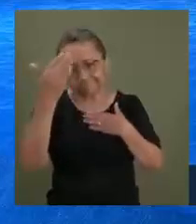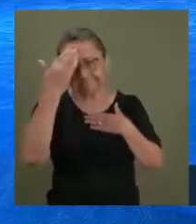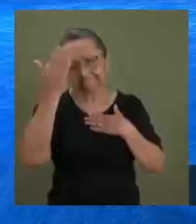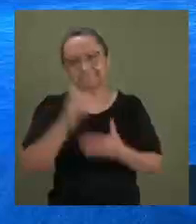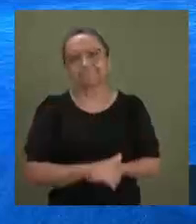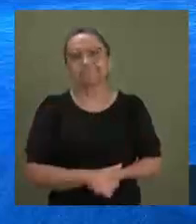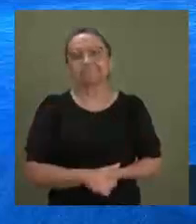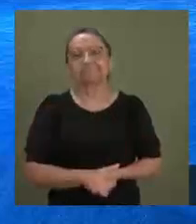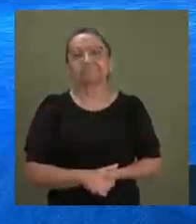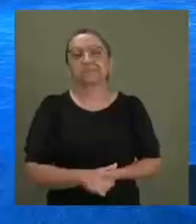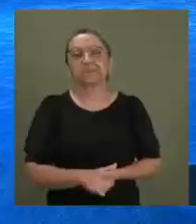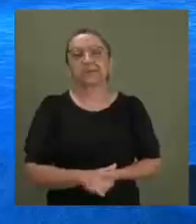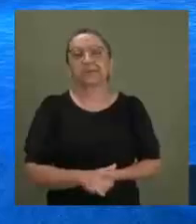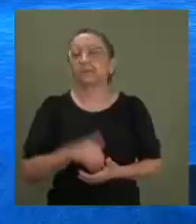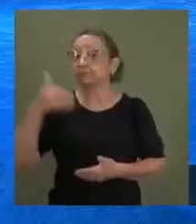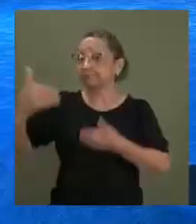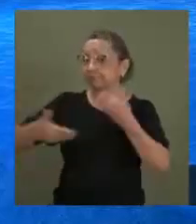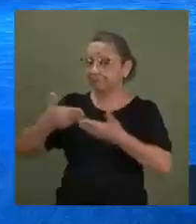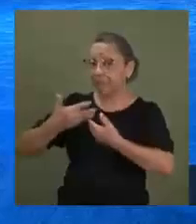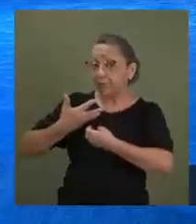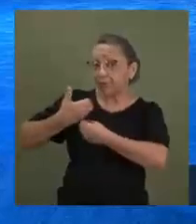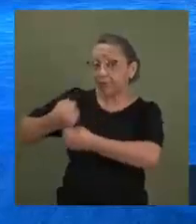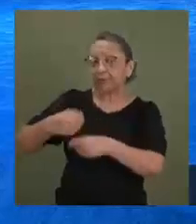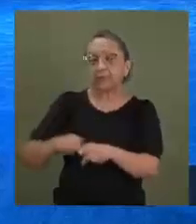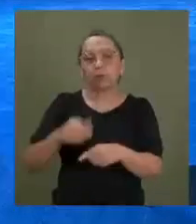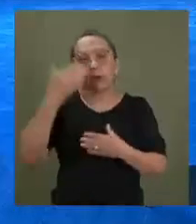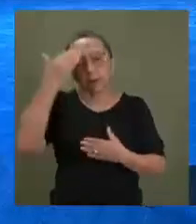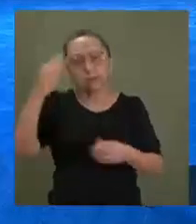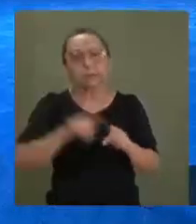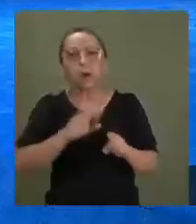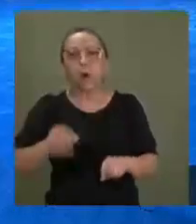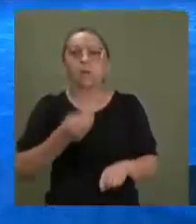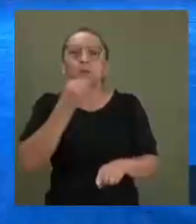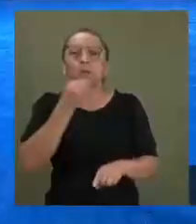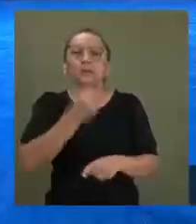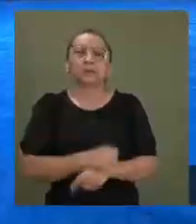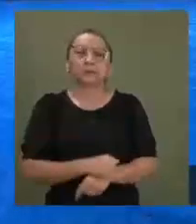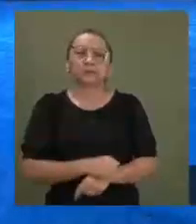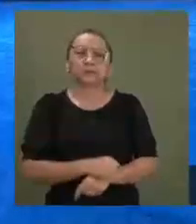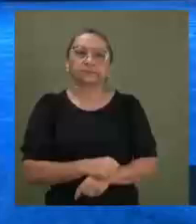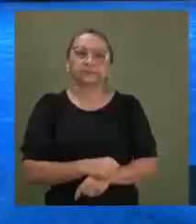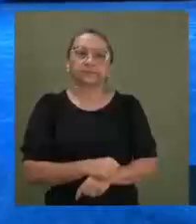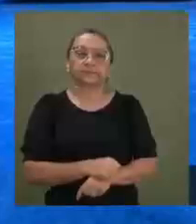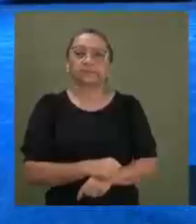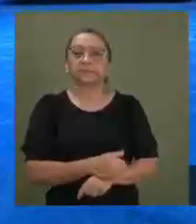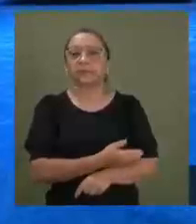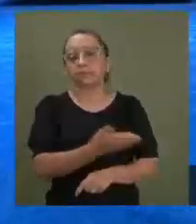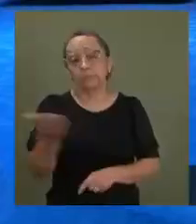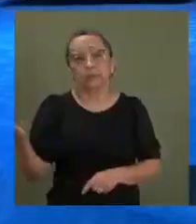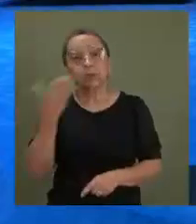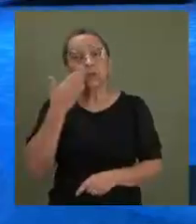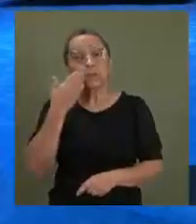pelas palavras e agradeço o espaço cedido aos senhores senadores para expor minha